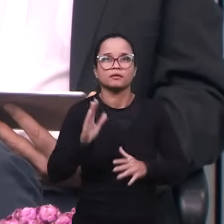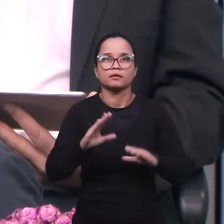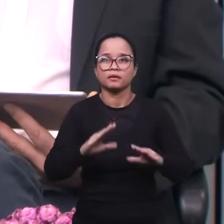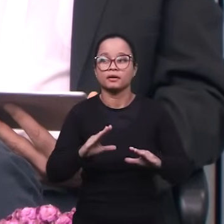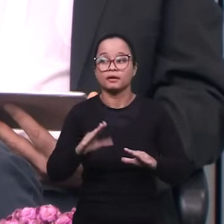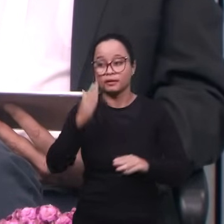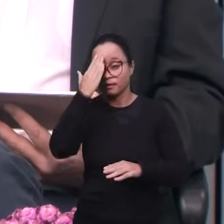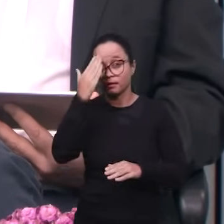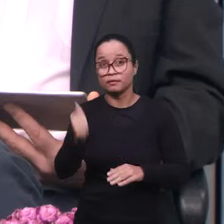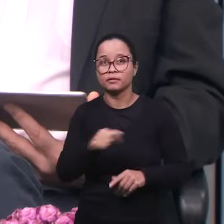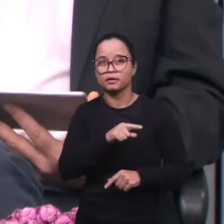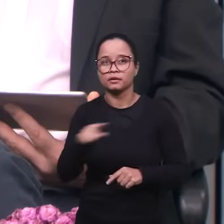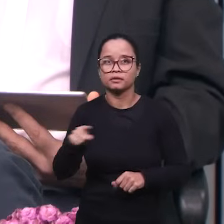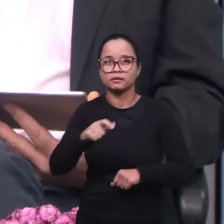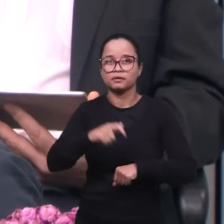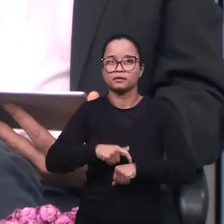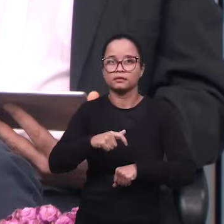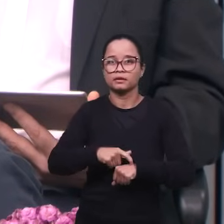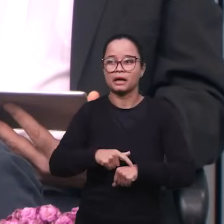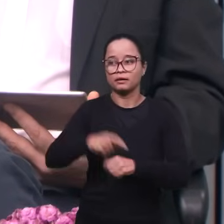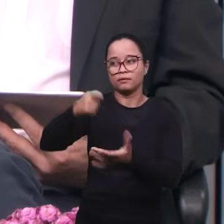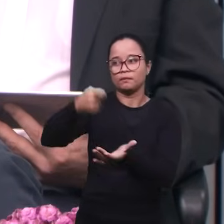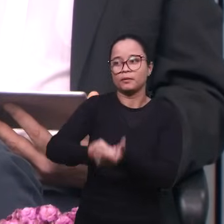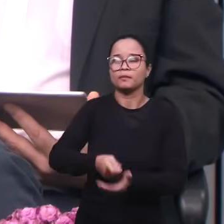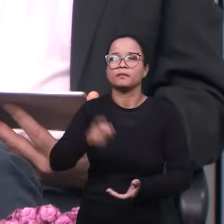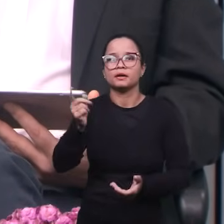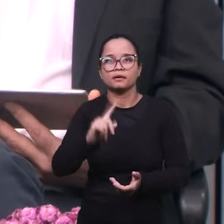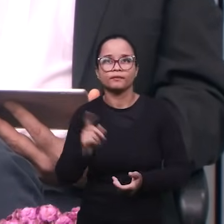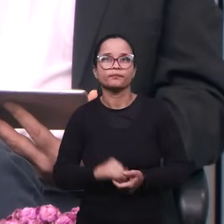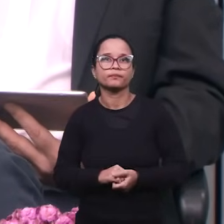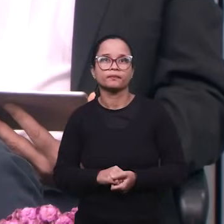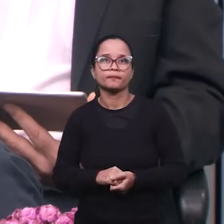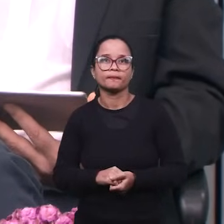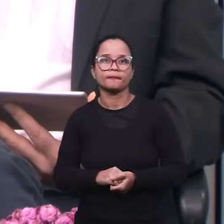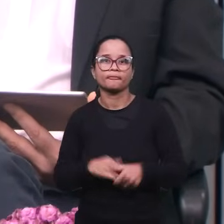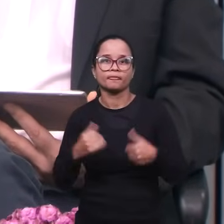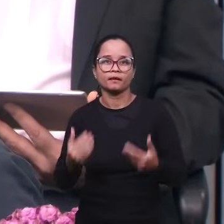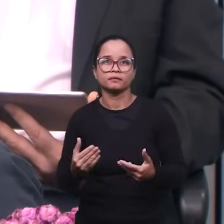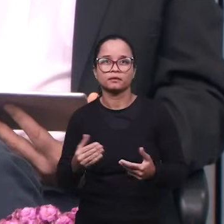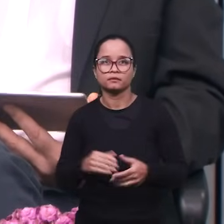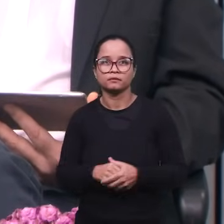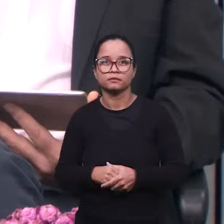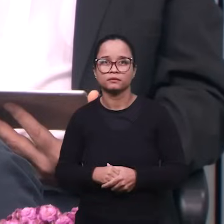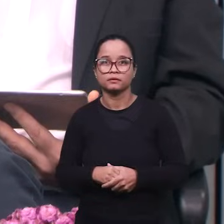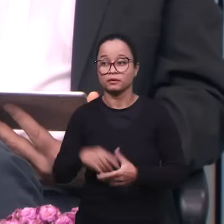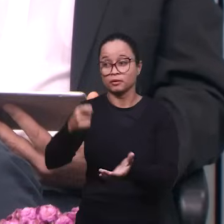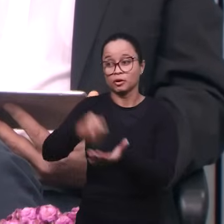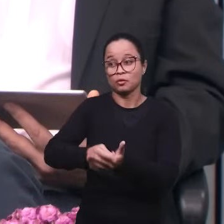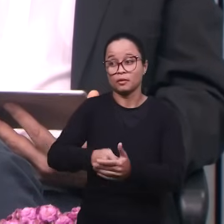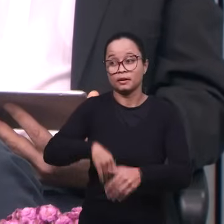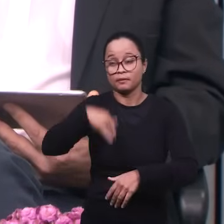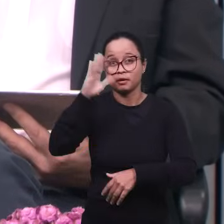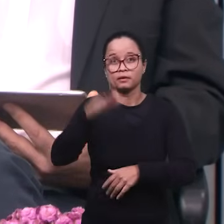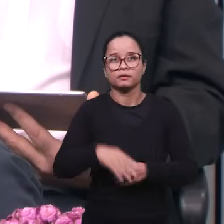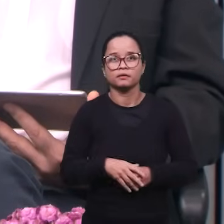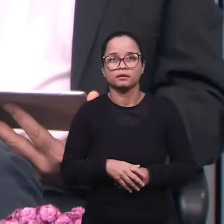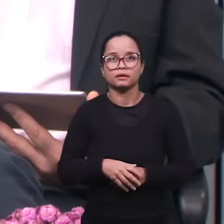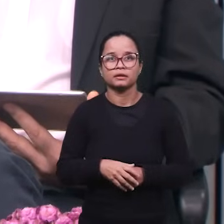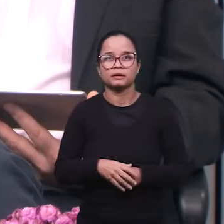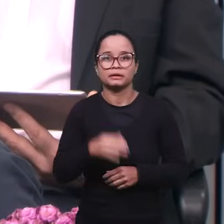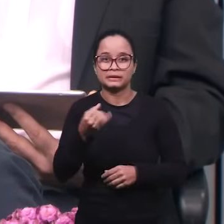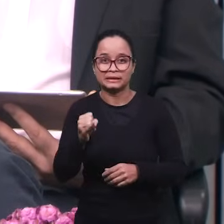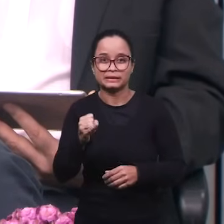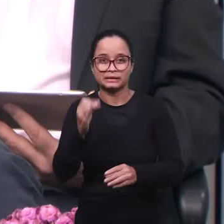aqui, ó, eles precisam saber, porque aí na hora eles não vão contribuir. Entendeu? Não vai ser retido isso, você não vai estar contribuindo a mais. E se